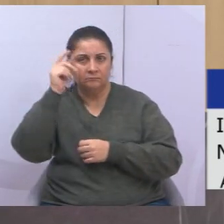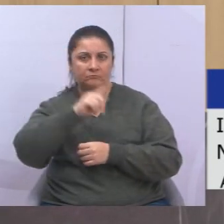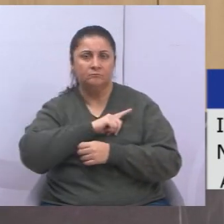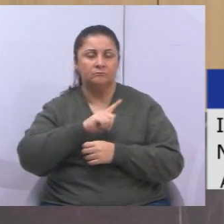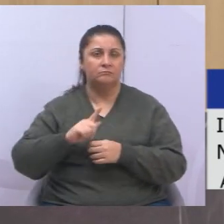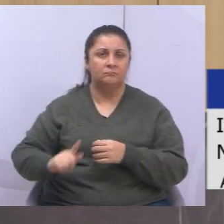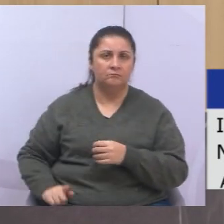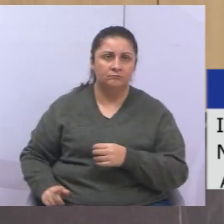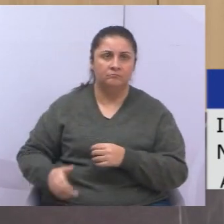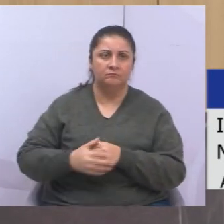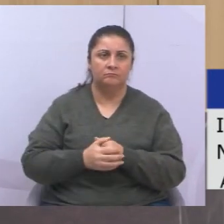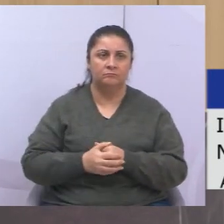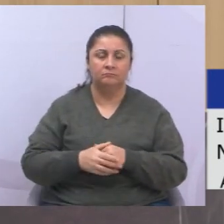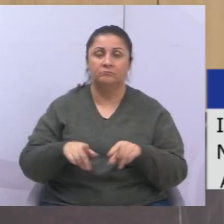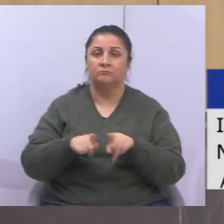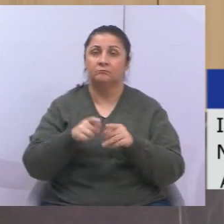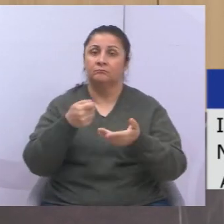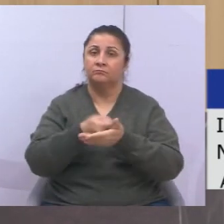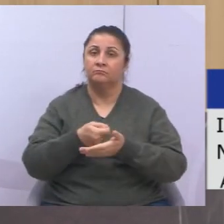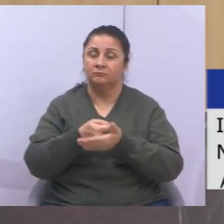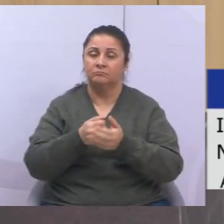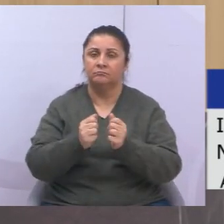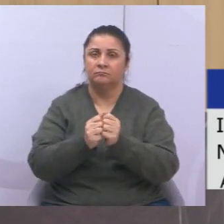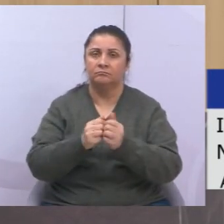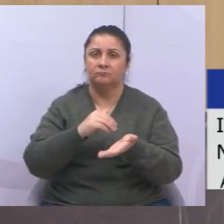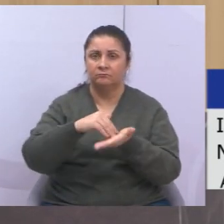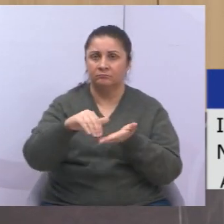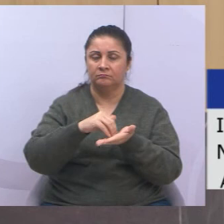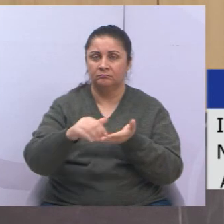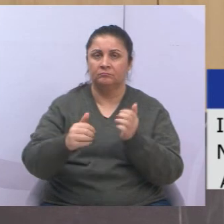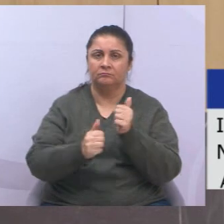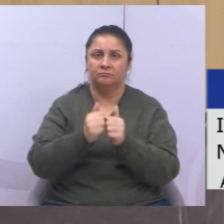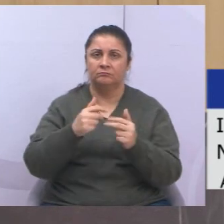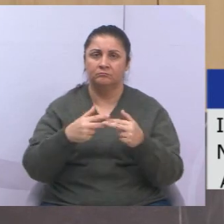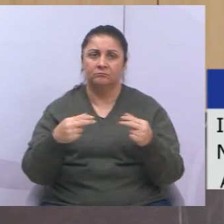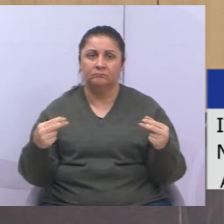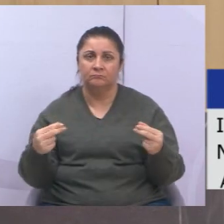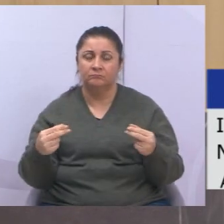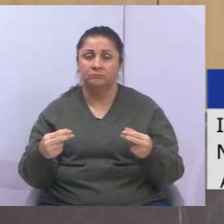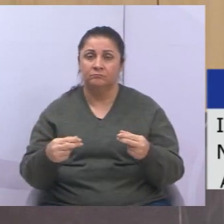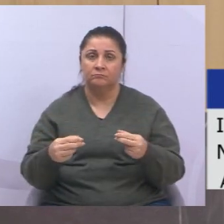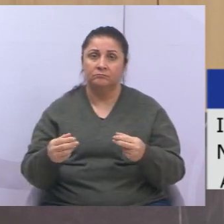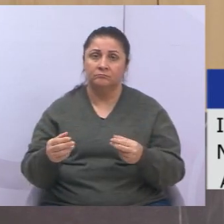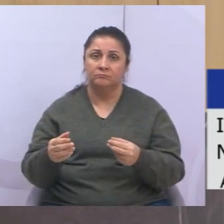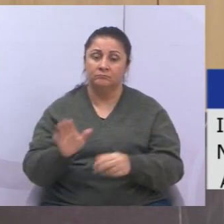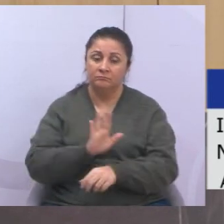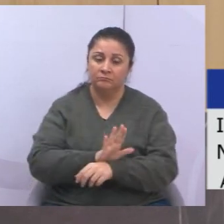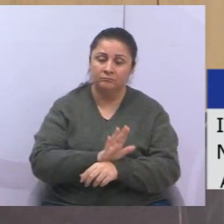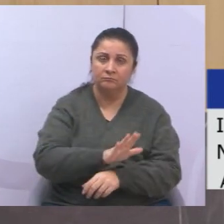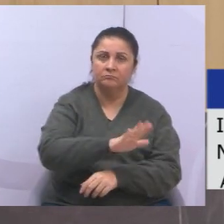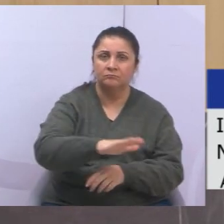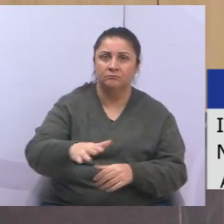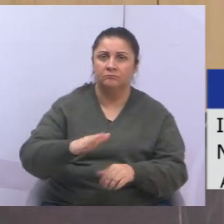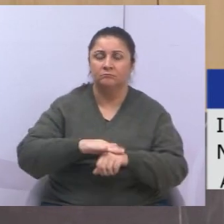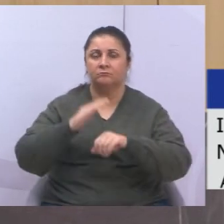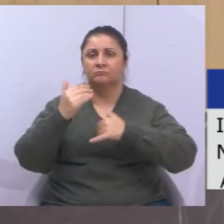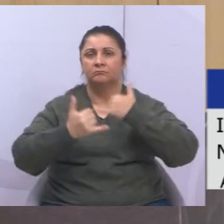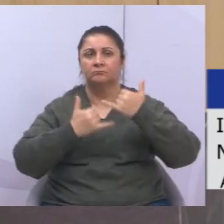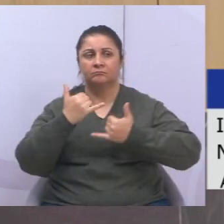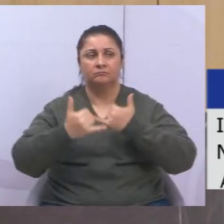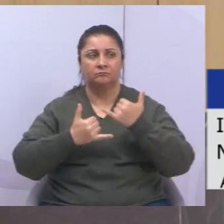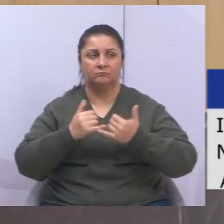inclusive lutei junto à Secretaria de Esporte para trazer às nossas crianças um pouco mais de brincadeira,